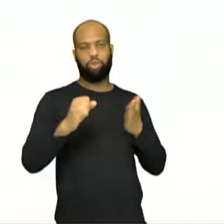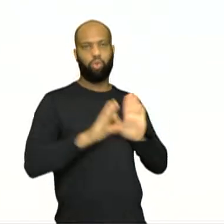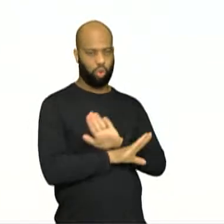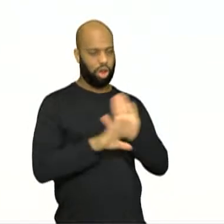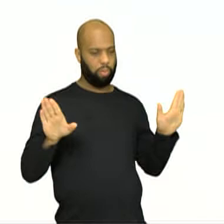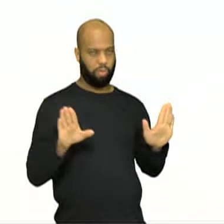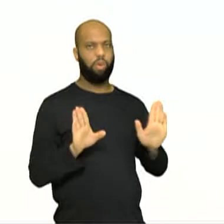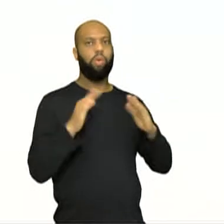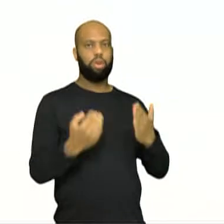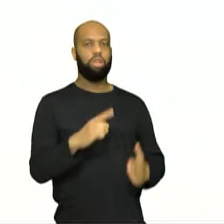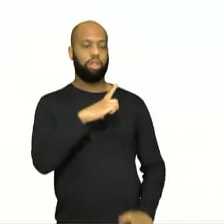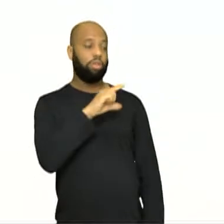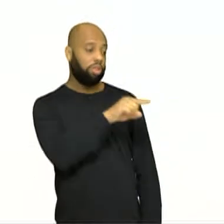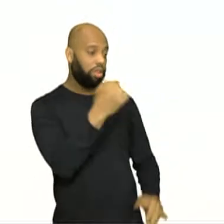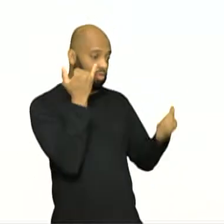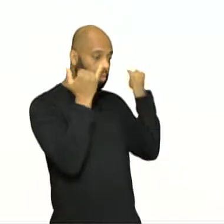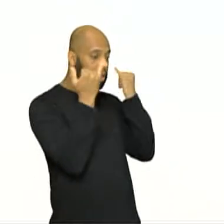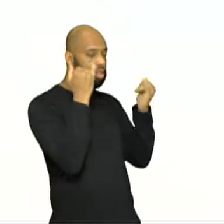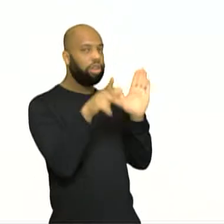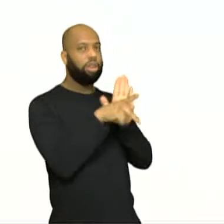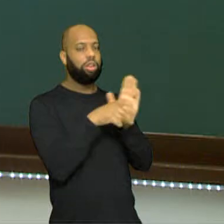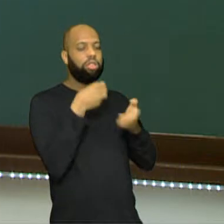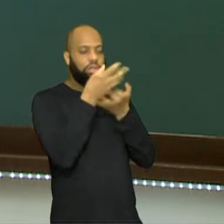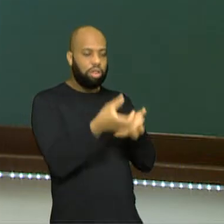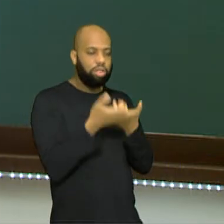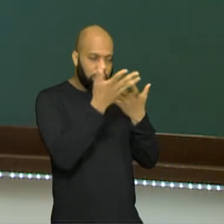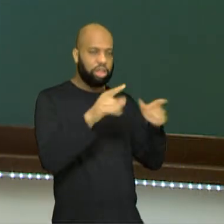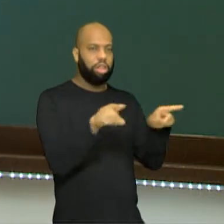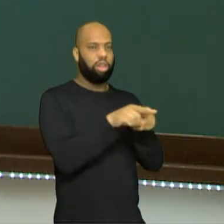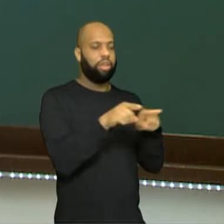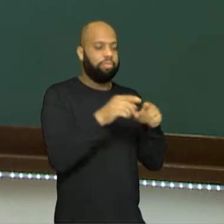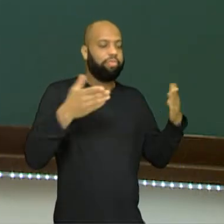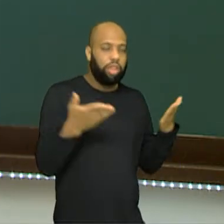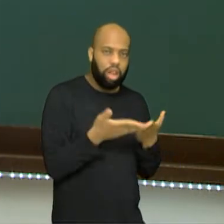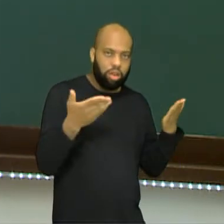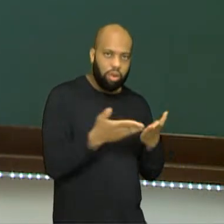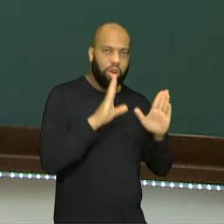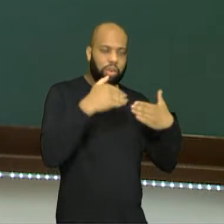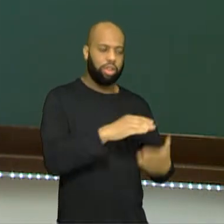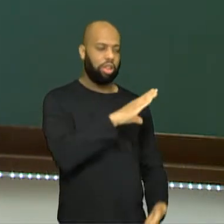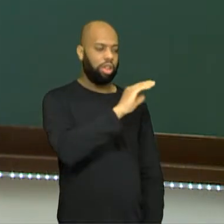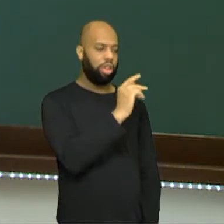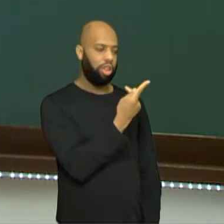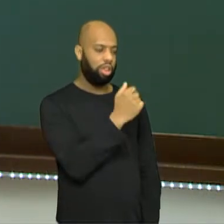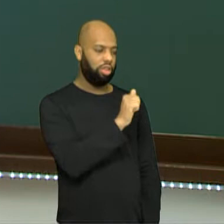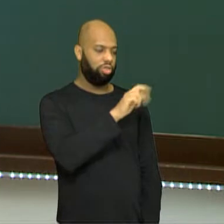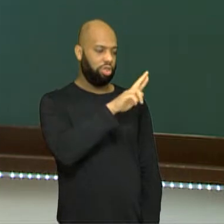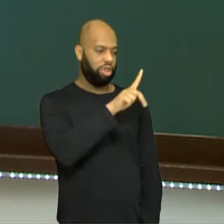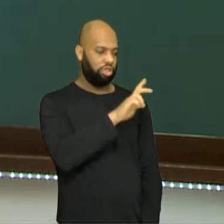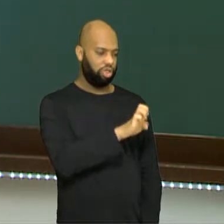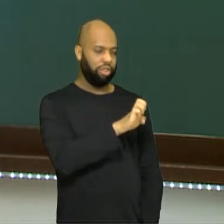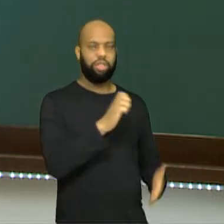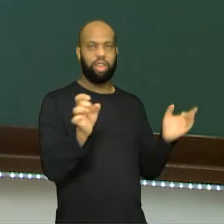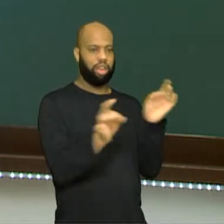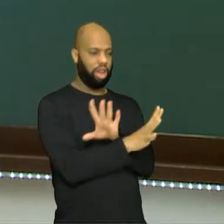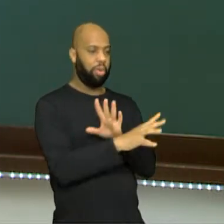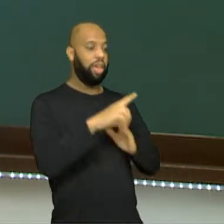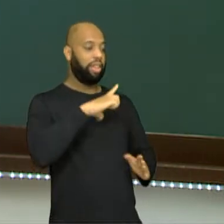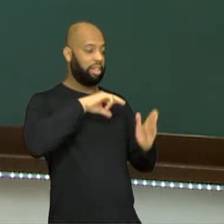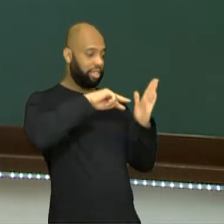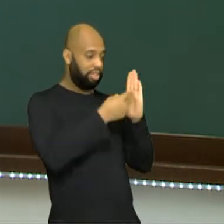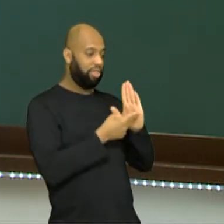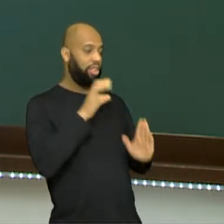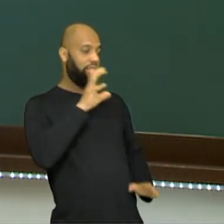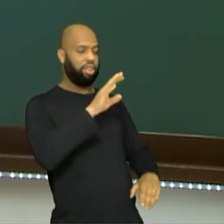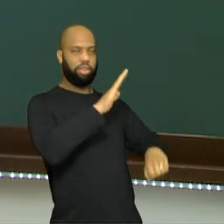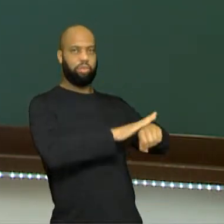com informações vinculadas a notícias, à atualidade, então a charge ela é passageira, ela faz sentido naquele